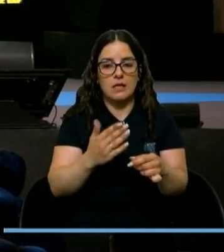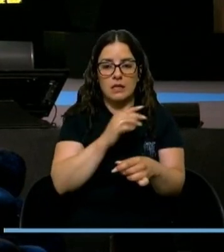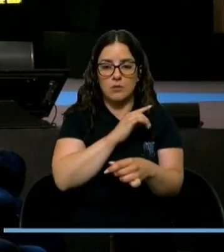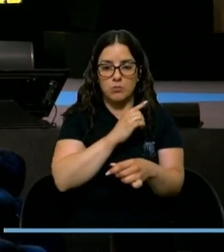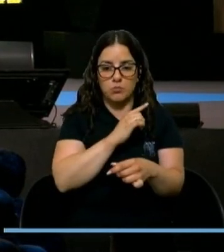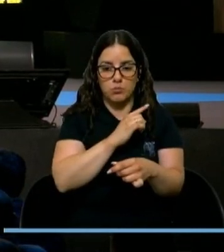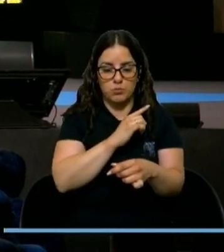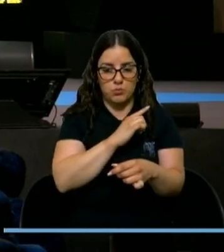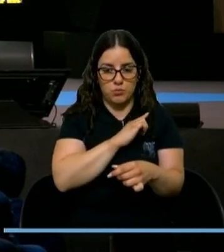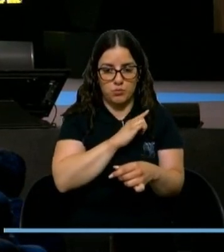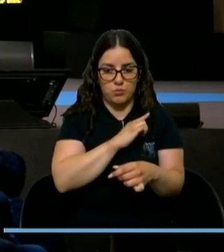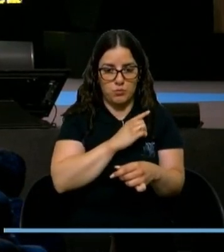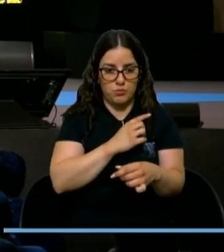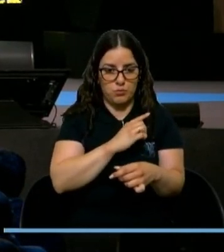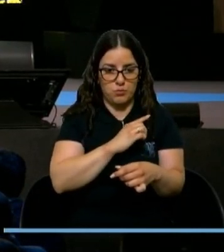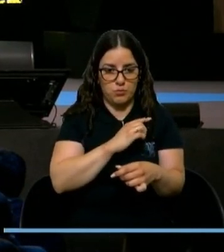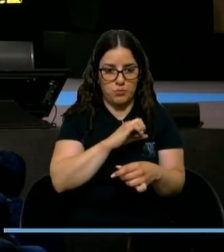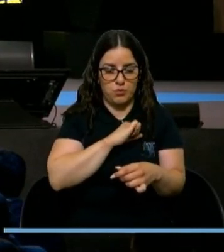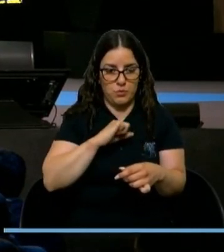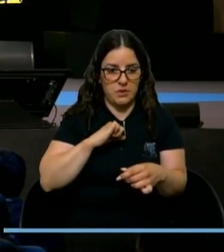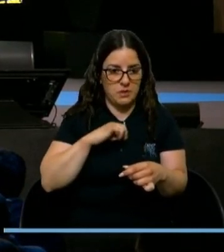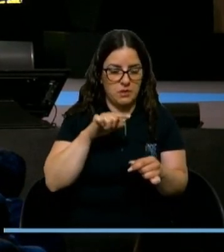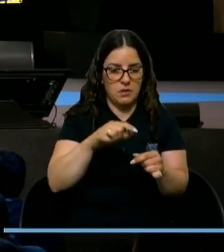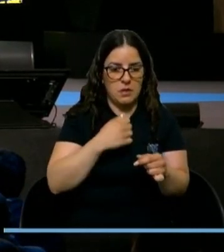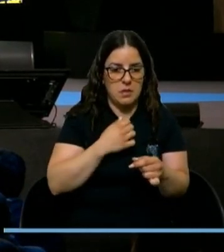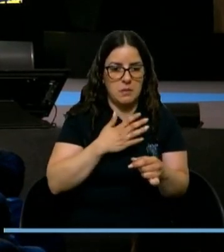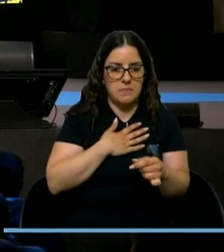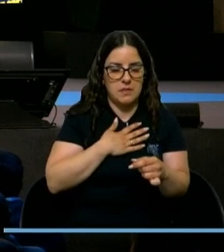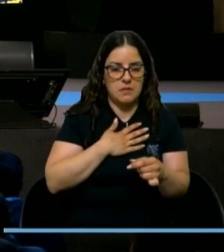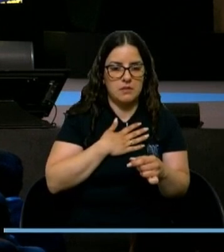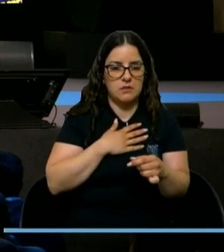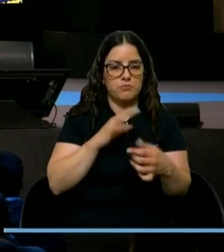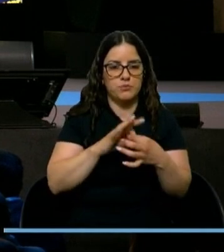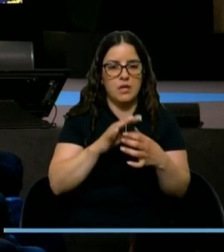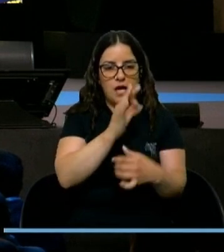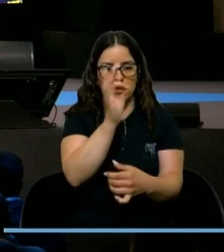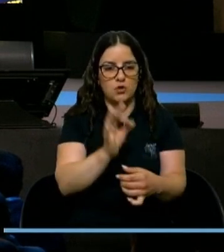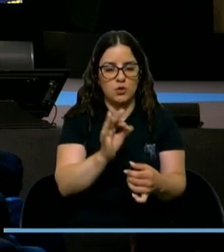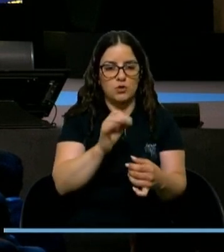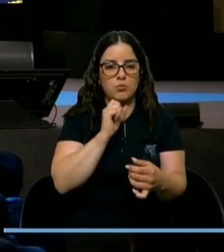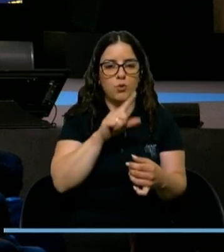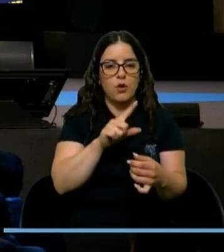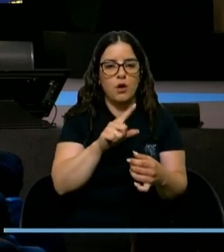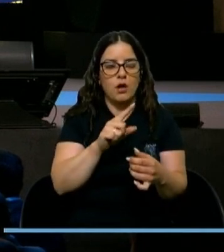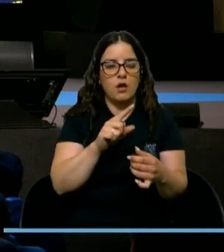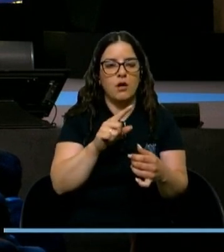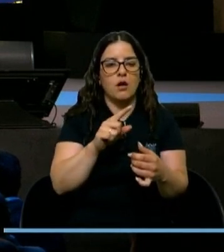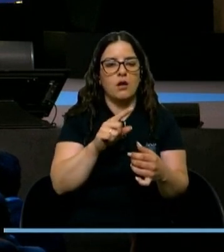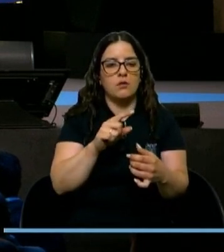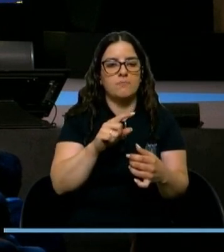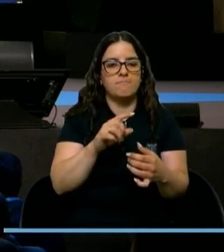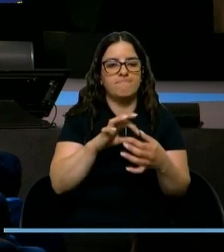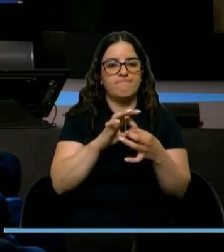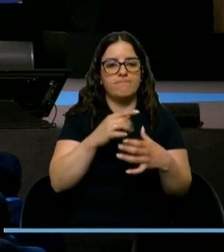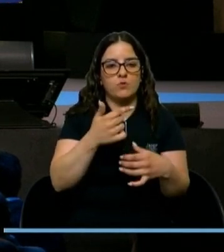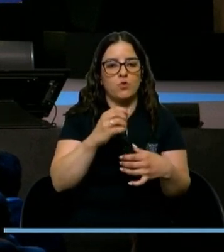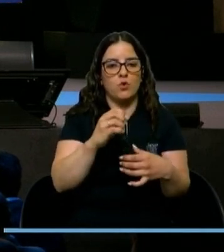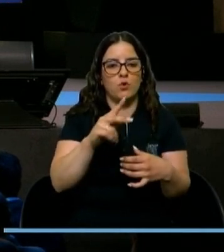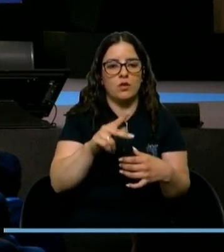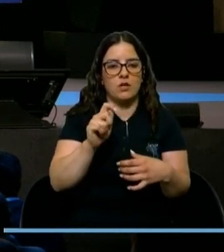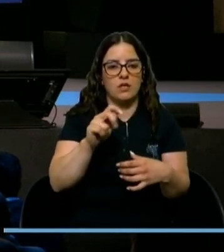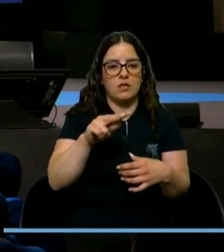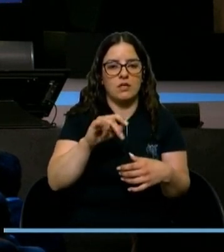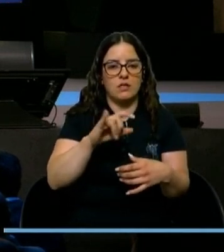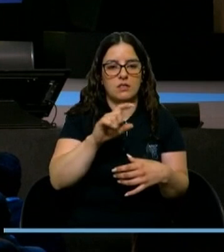sobre uma empresa, através de ações, possa estar tokenizado. Ao estar com um token, como nós temos aquela nota de 500,